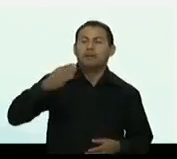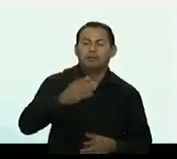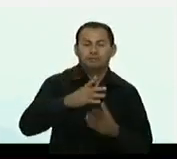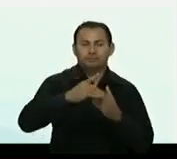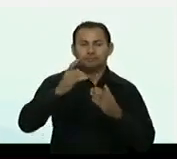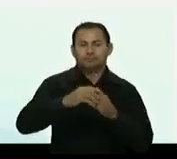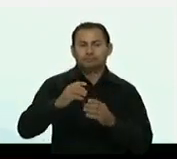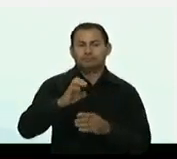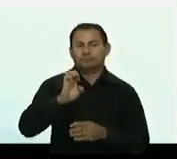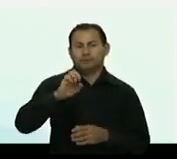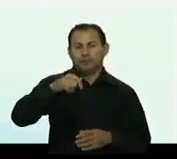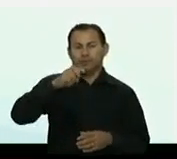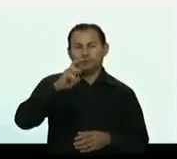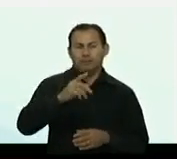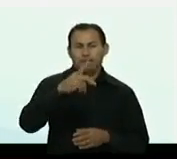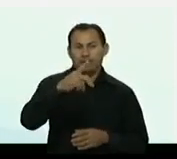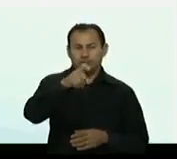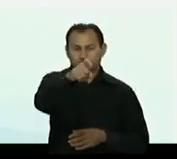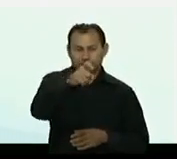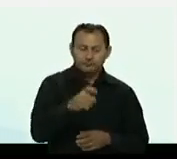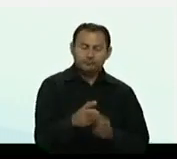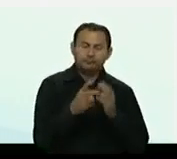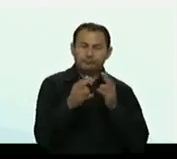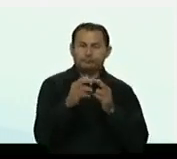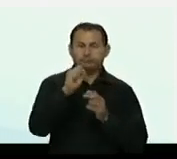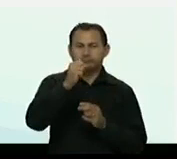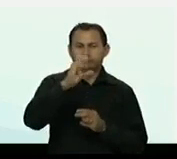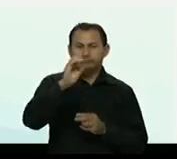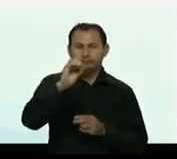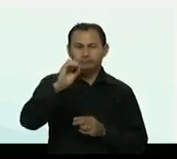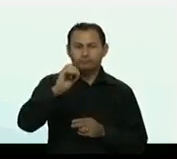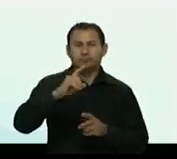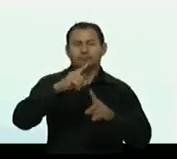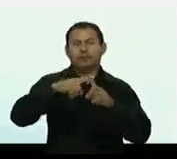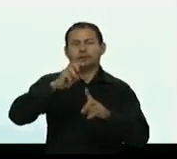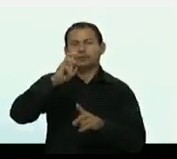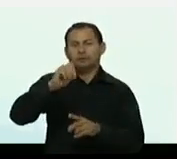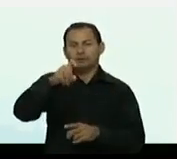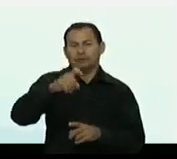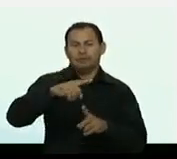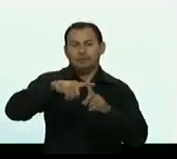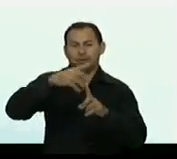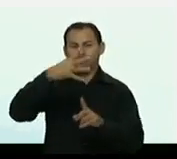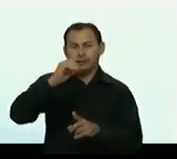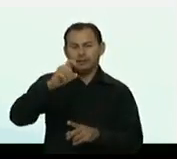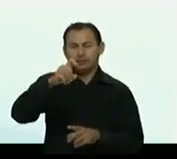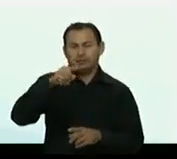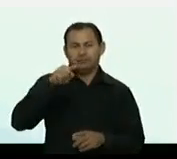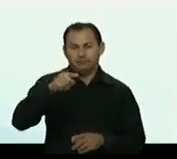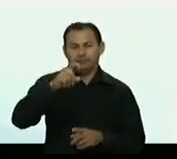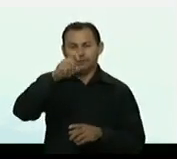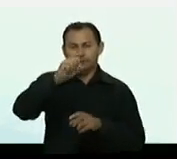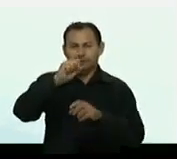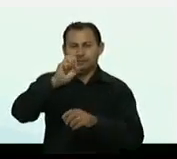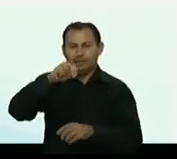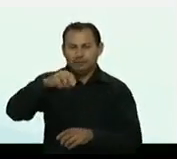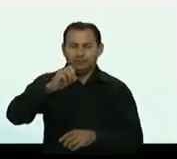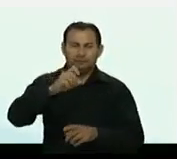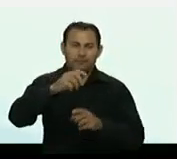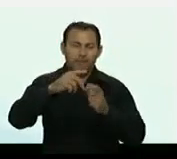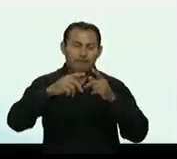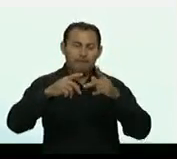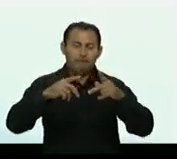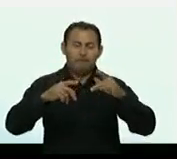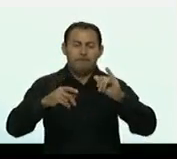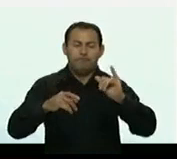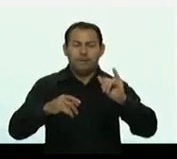pela equação P de x igual a 800 mais 50x mais 40 seno de π x sobre 8. Então,